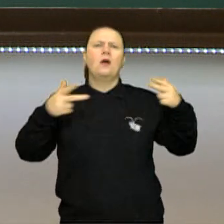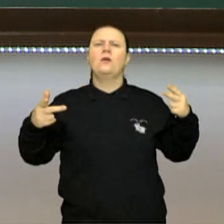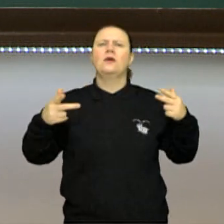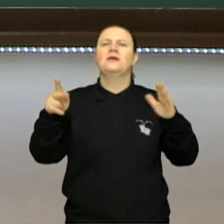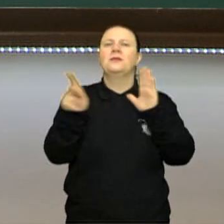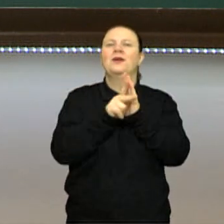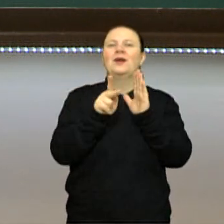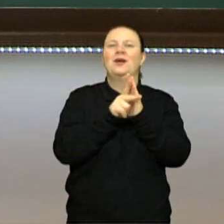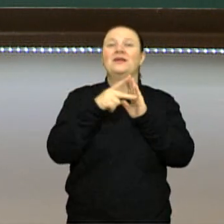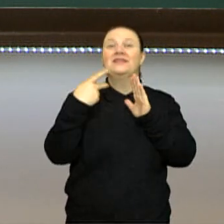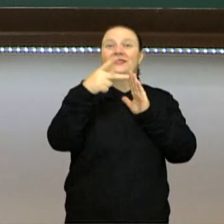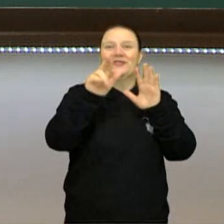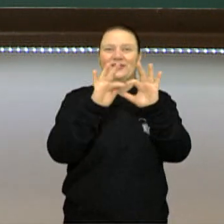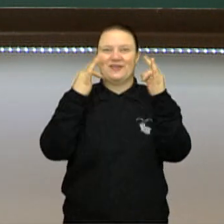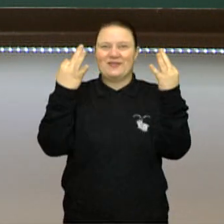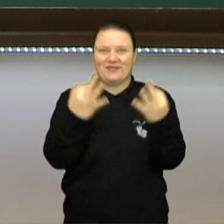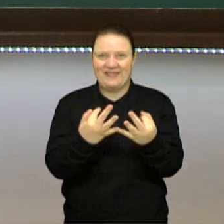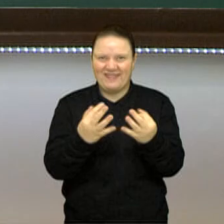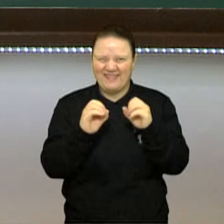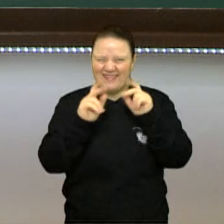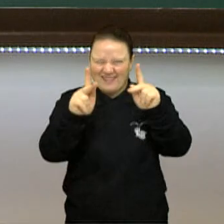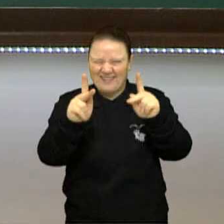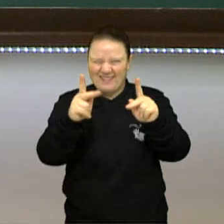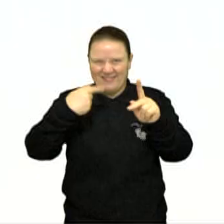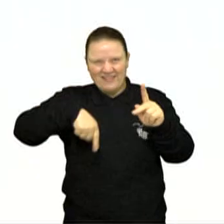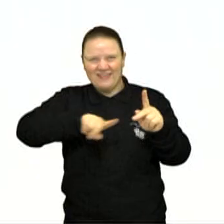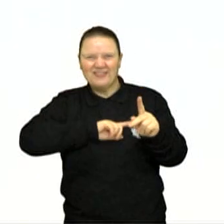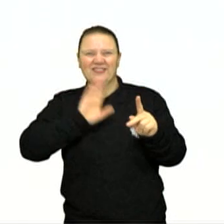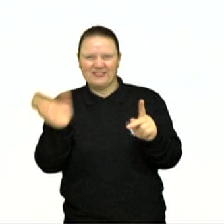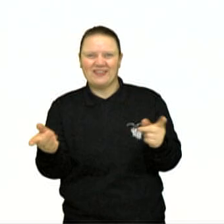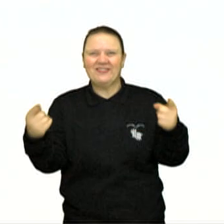tá bom? E daqui a pouquinho, eu e a Cláudia estamos de volta.